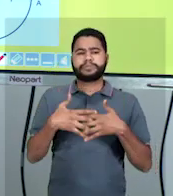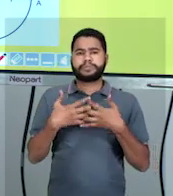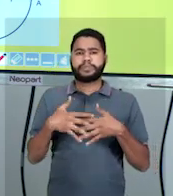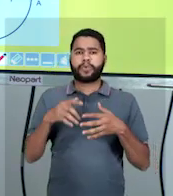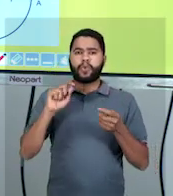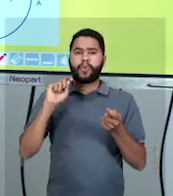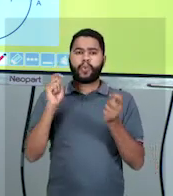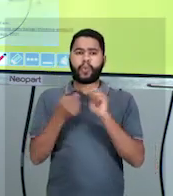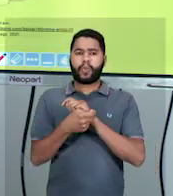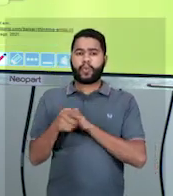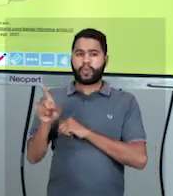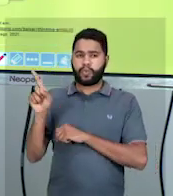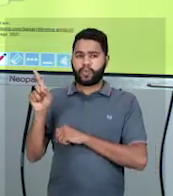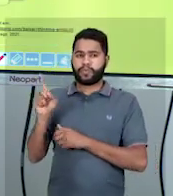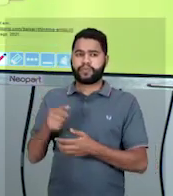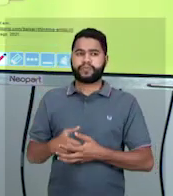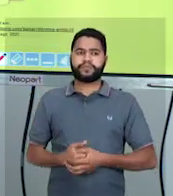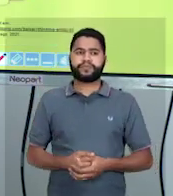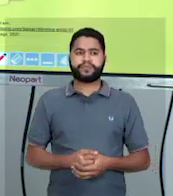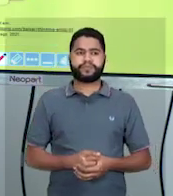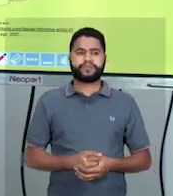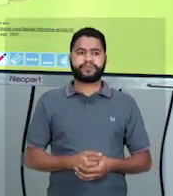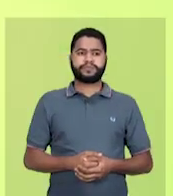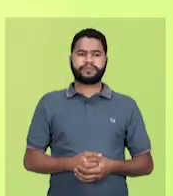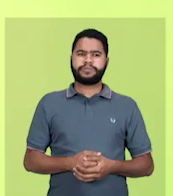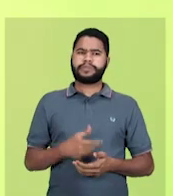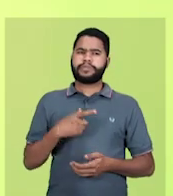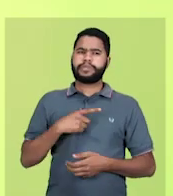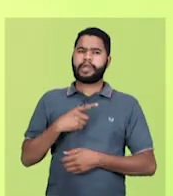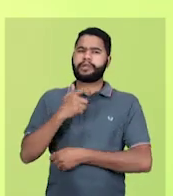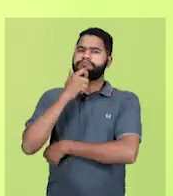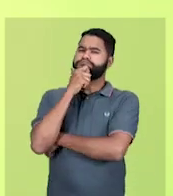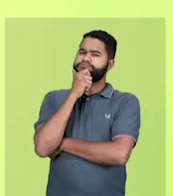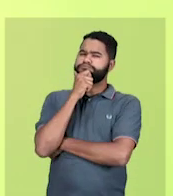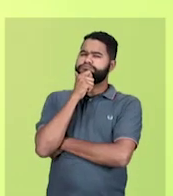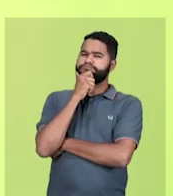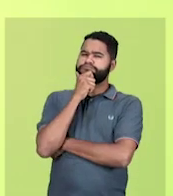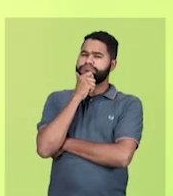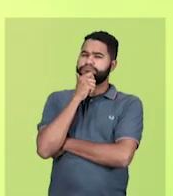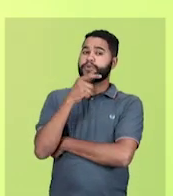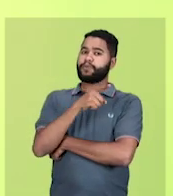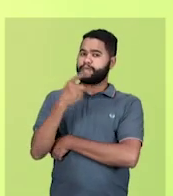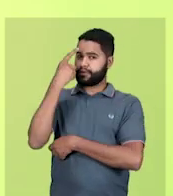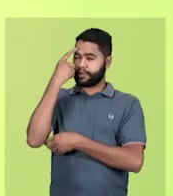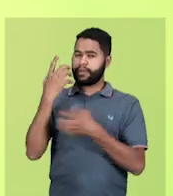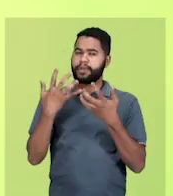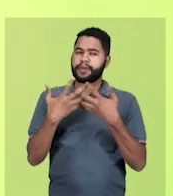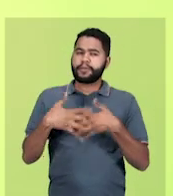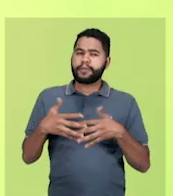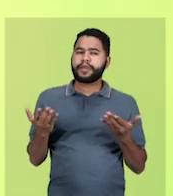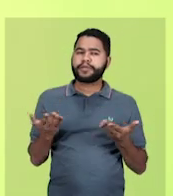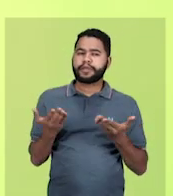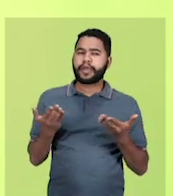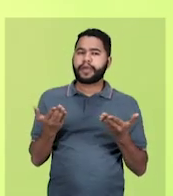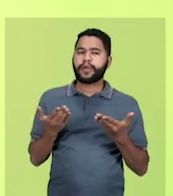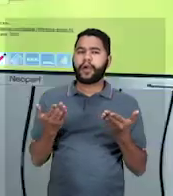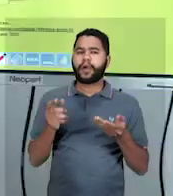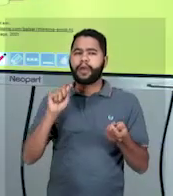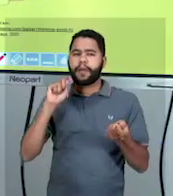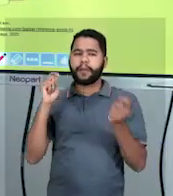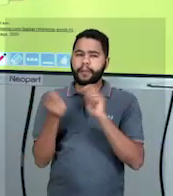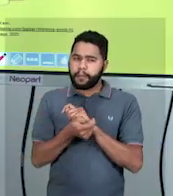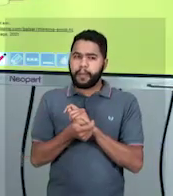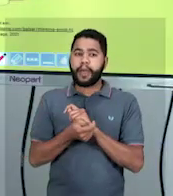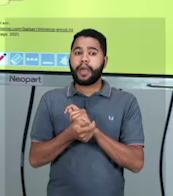aqui nessa conversão a carta até um uma carinha aí você vai pensar um pouquinho aí nessa conversão Aqui